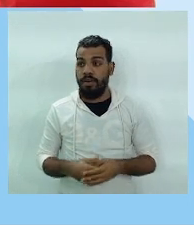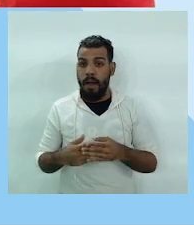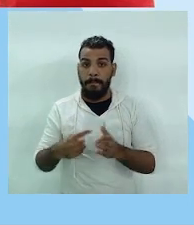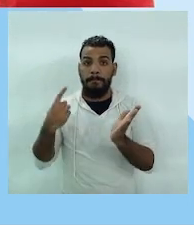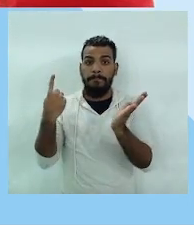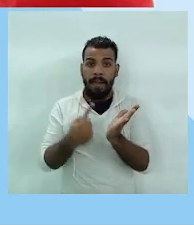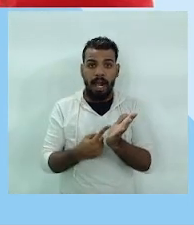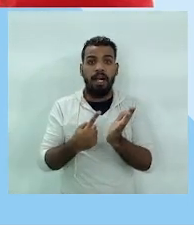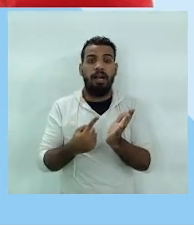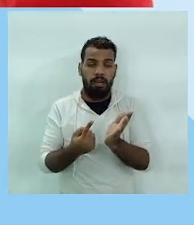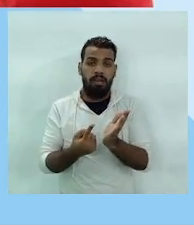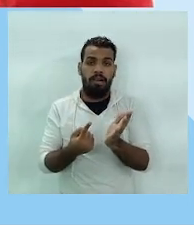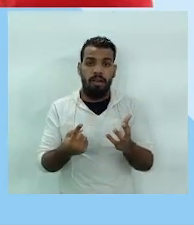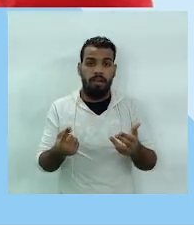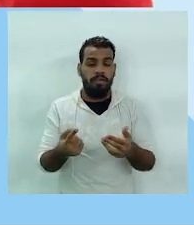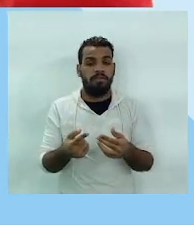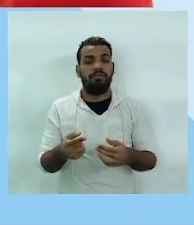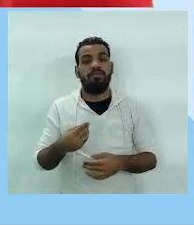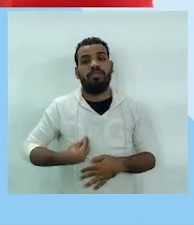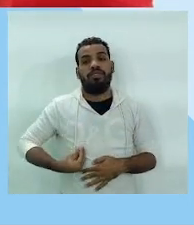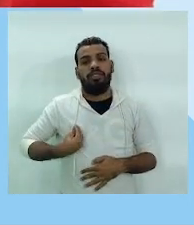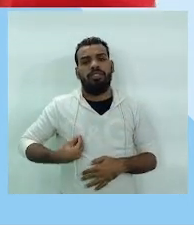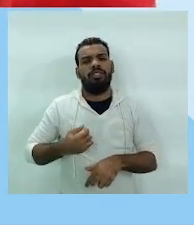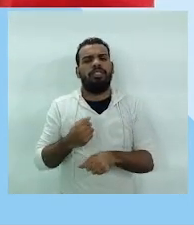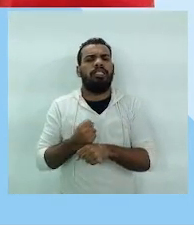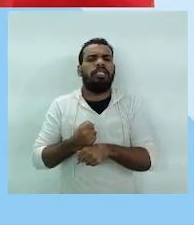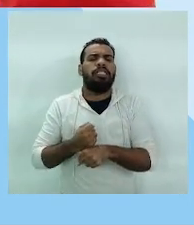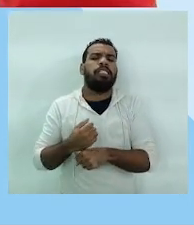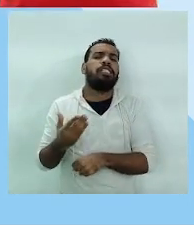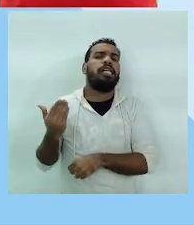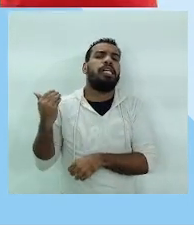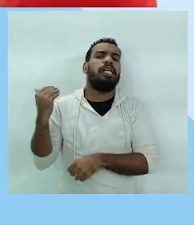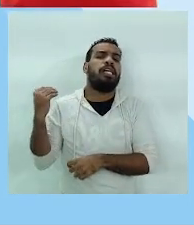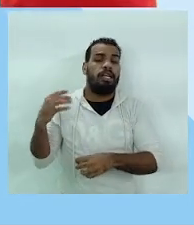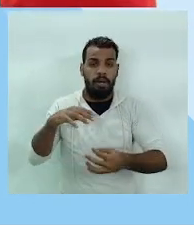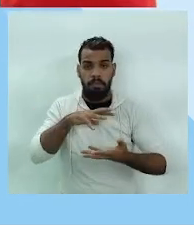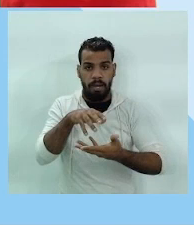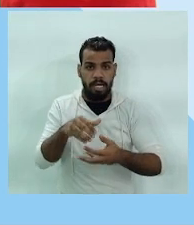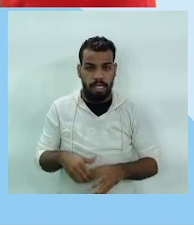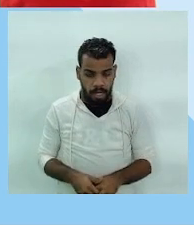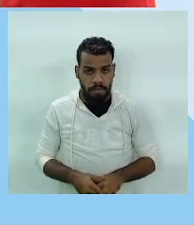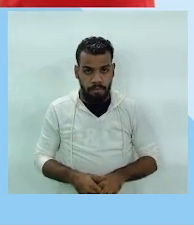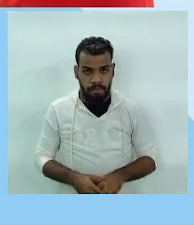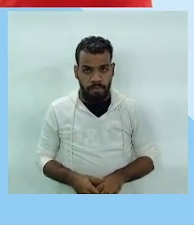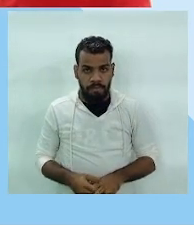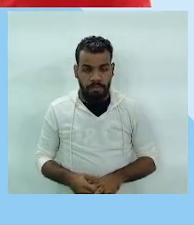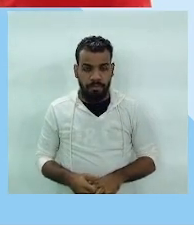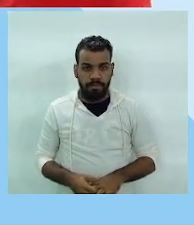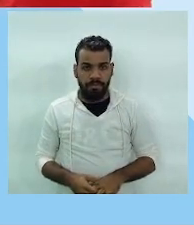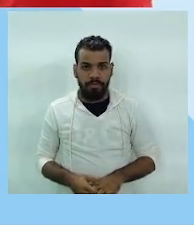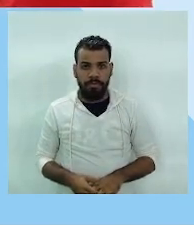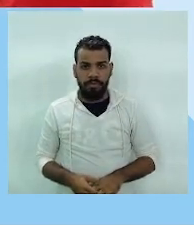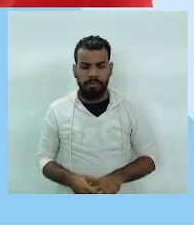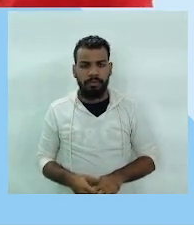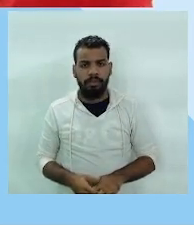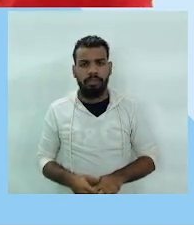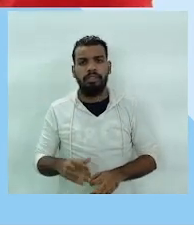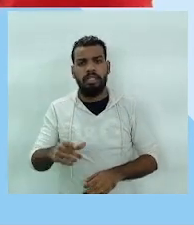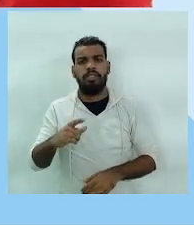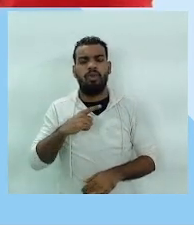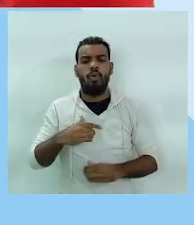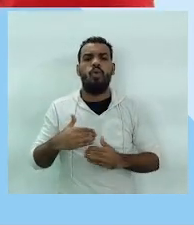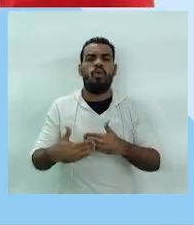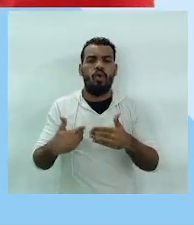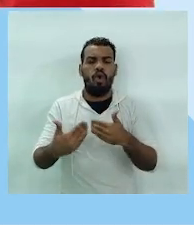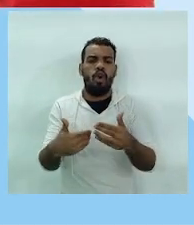ou restos de seres vivos que viveram há muito tempo em nosso planeta e que são contemporâneos da